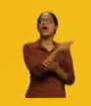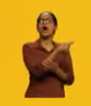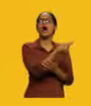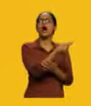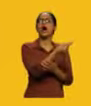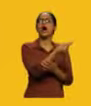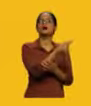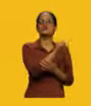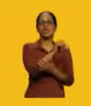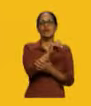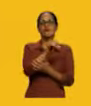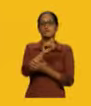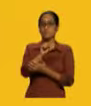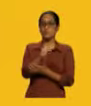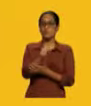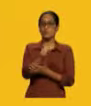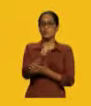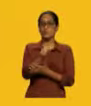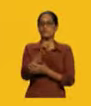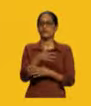36.900.000. Vou separar.